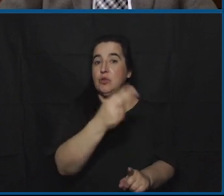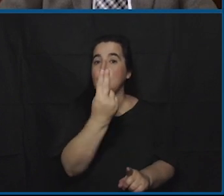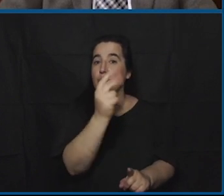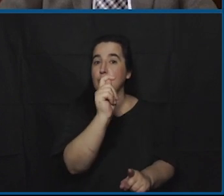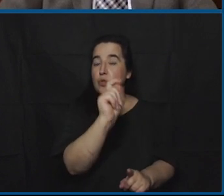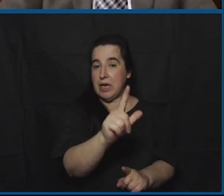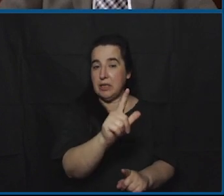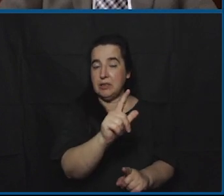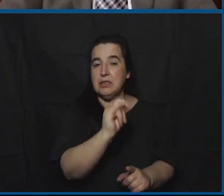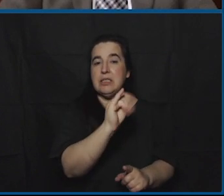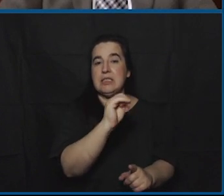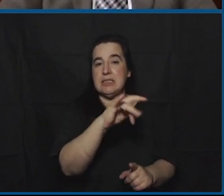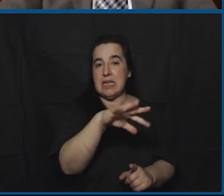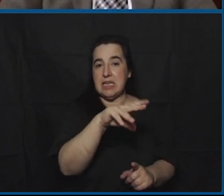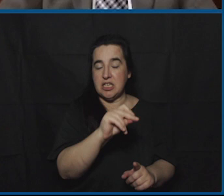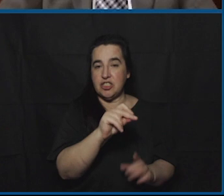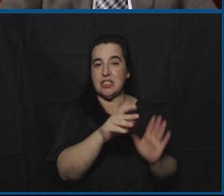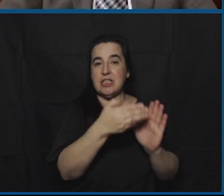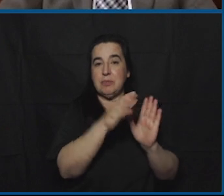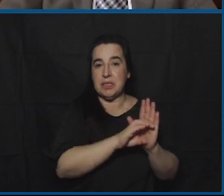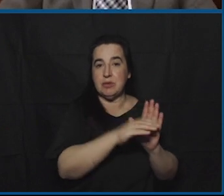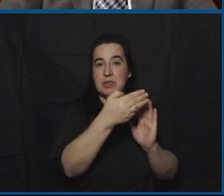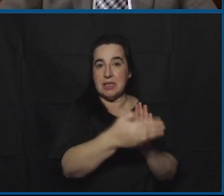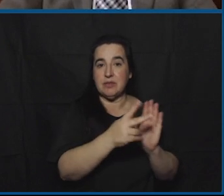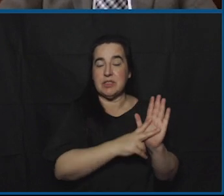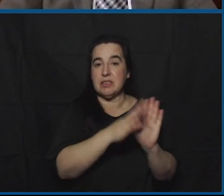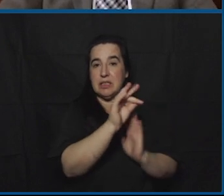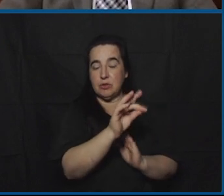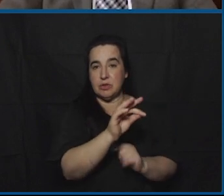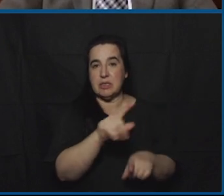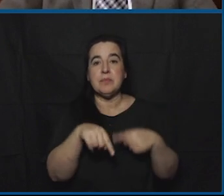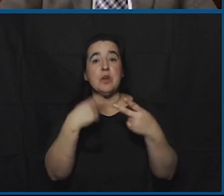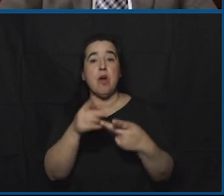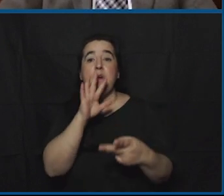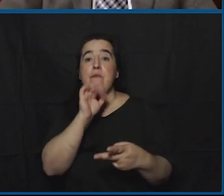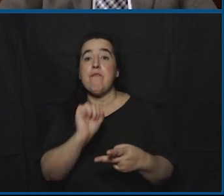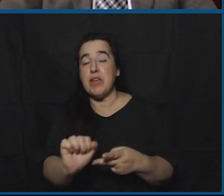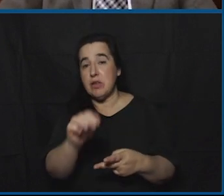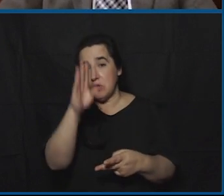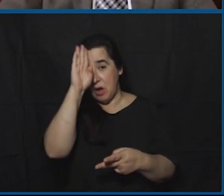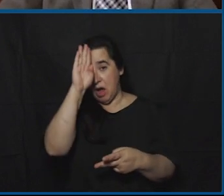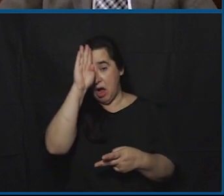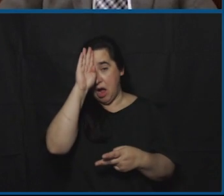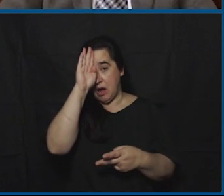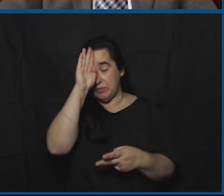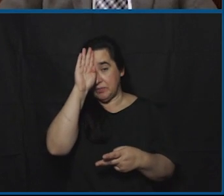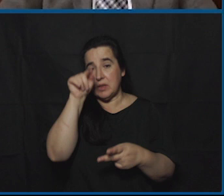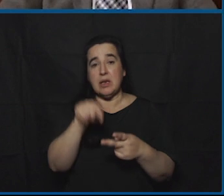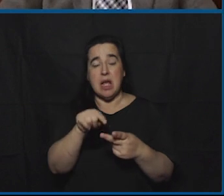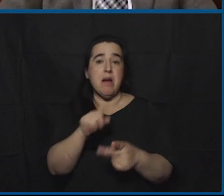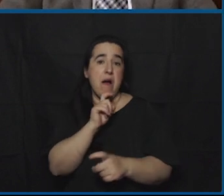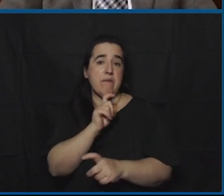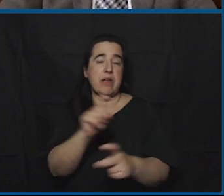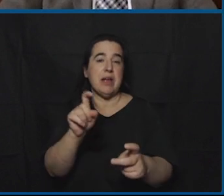7, 14. Depois nós vemos o filho da profetisa, que também ali o nascimento desse filho é anunciado.